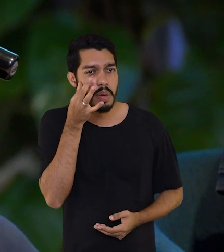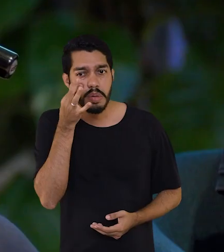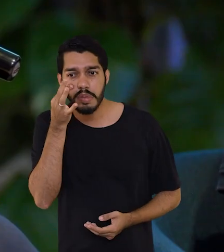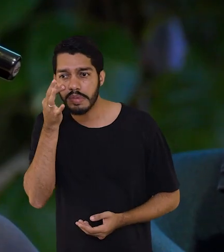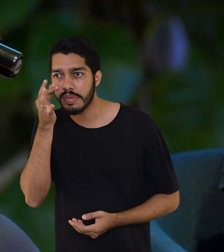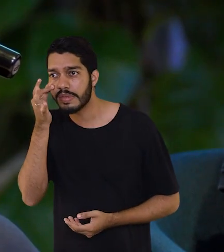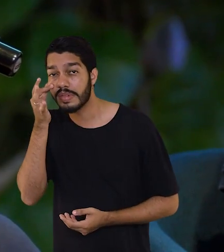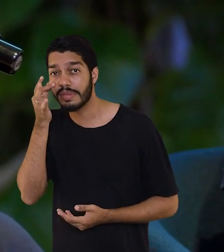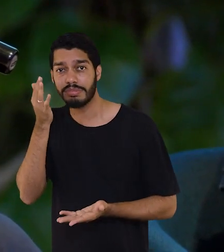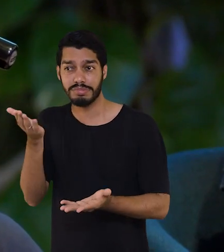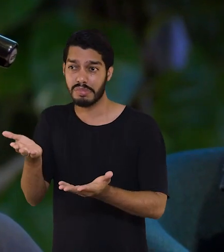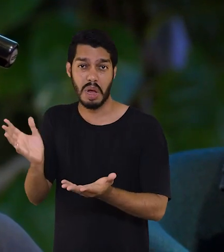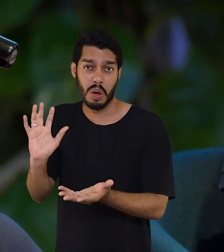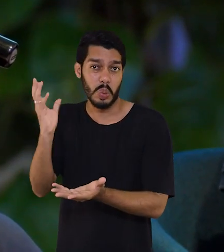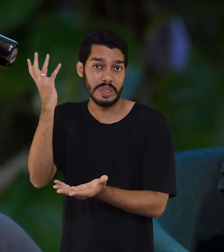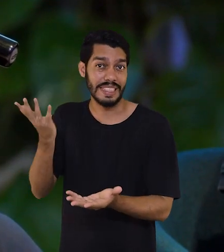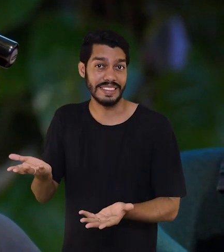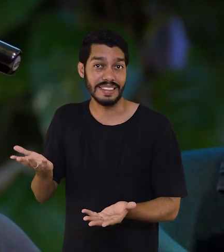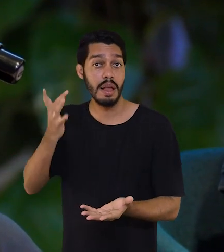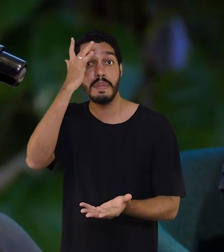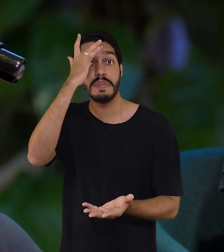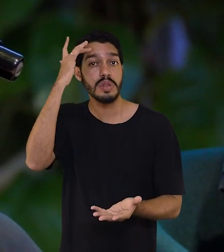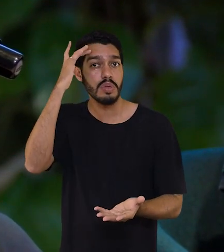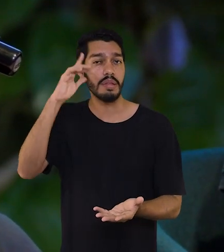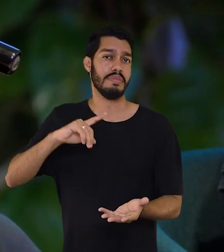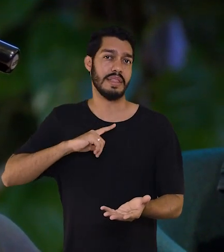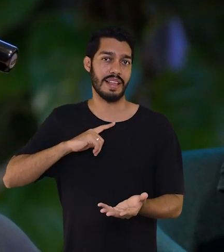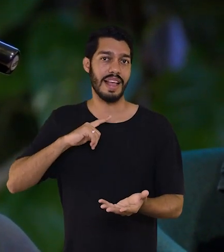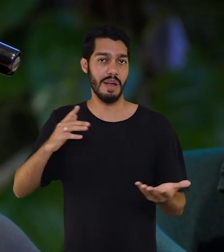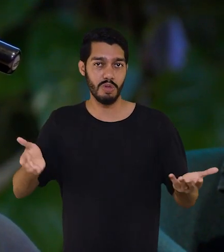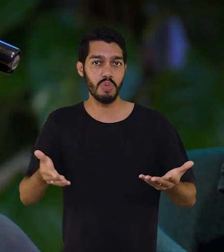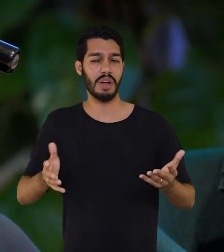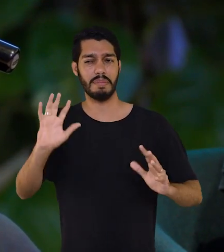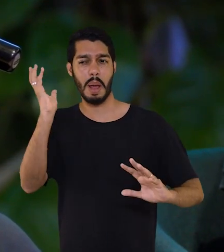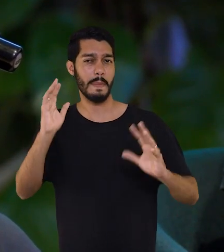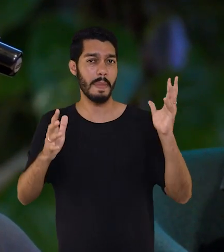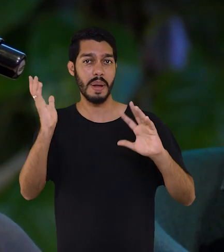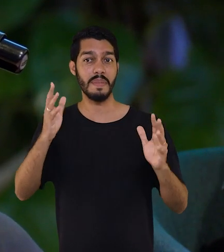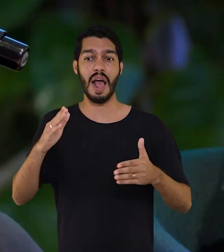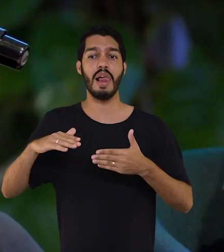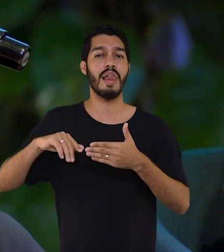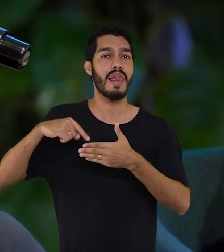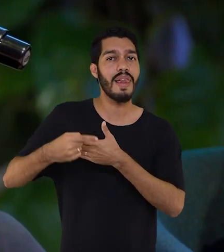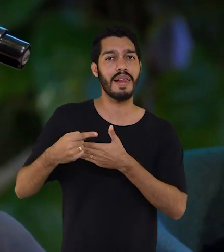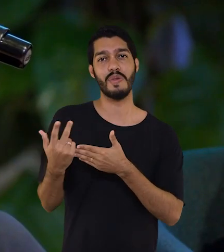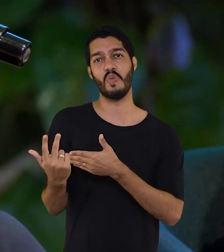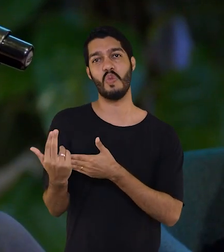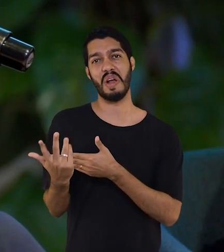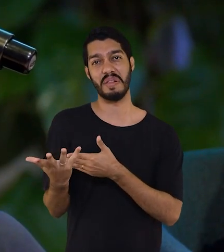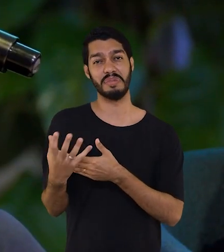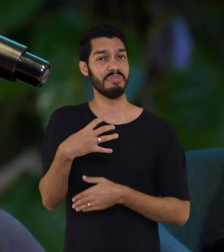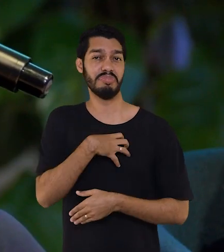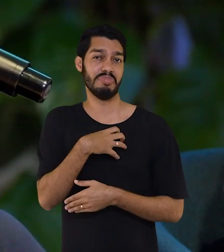acesso a esse tipo de informação, está acontecendo isso. De pessoas que passaram por esses fatores históricos e estão